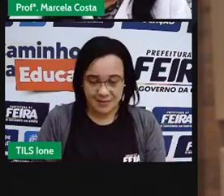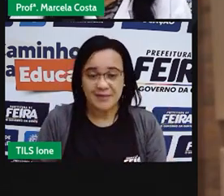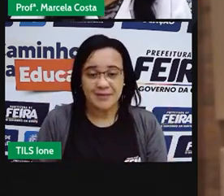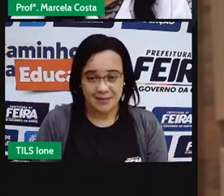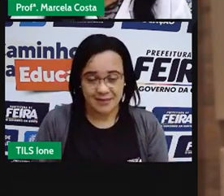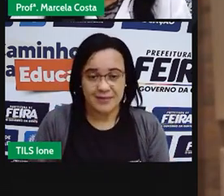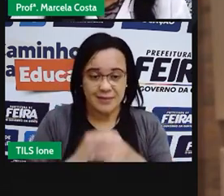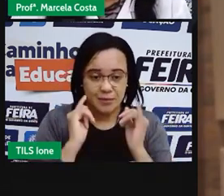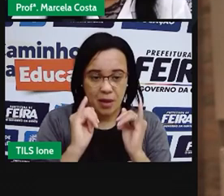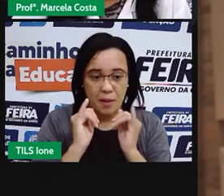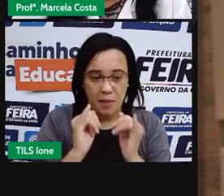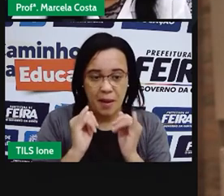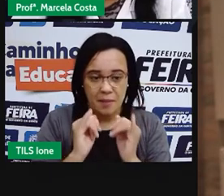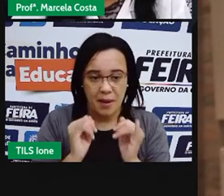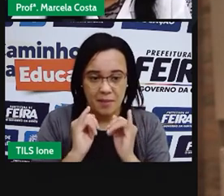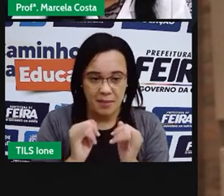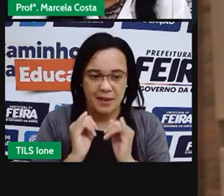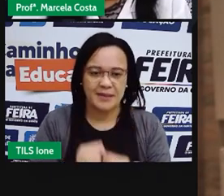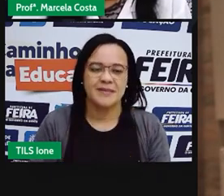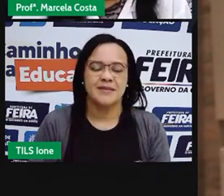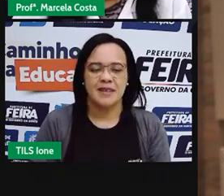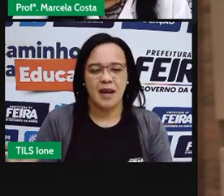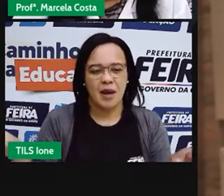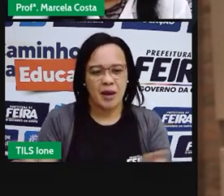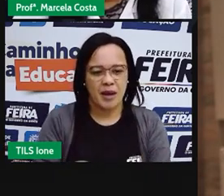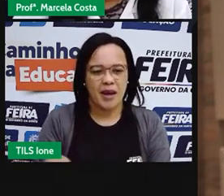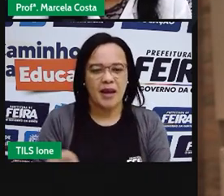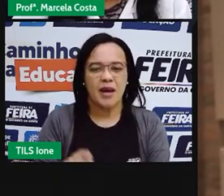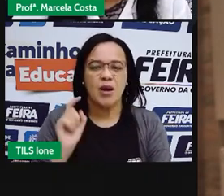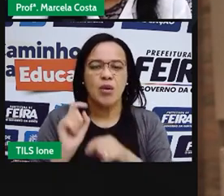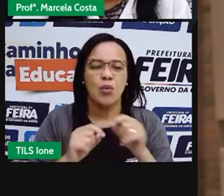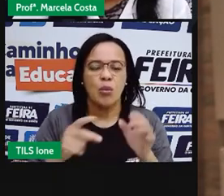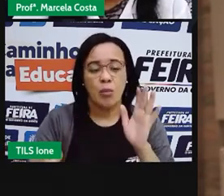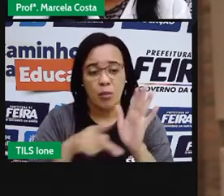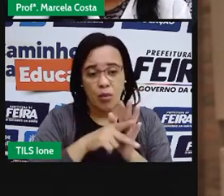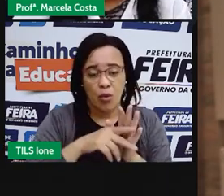o site do Ministério da Educação.